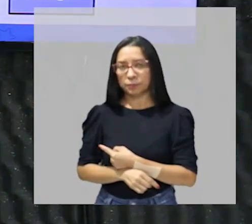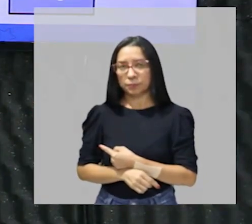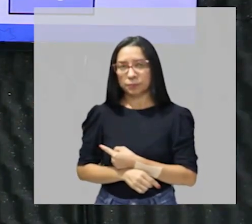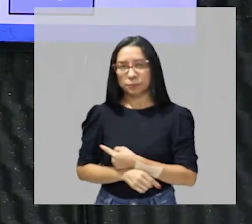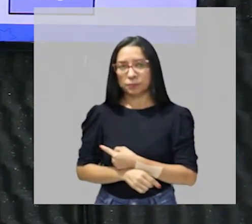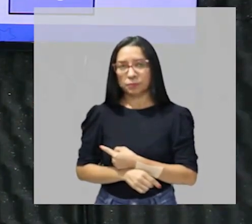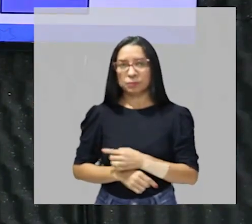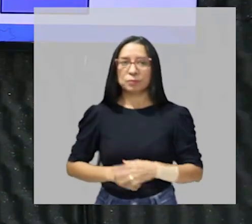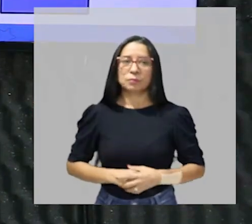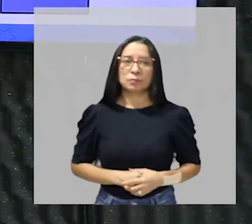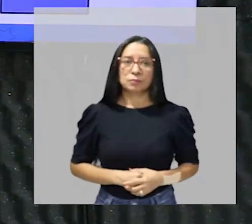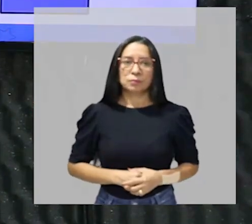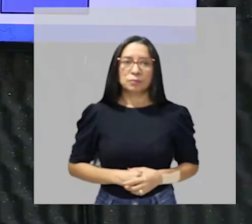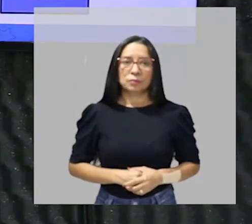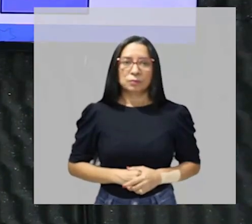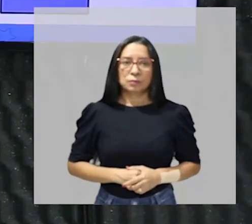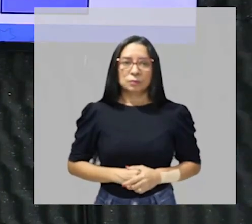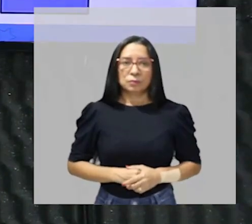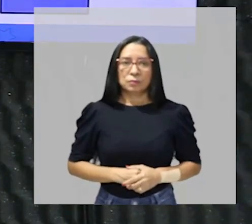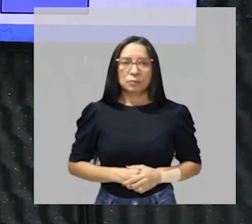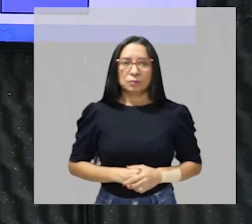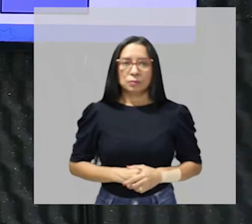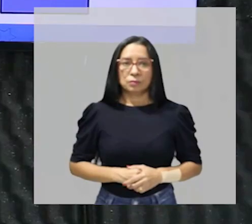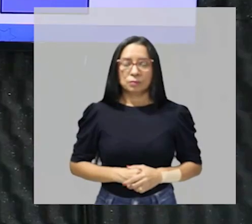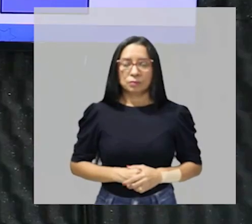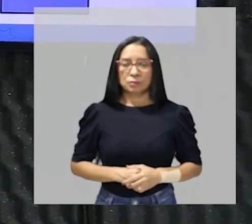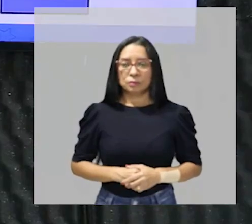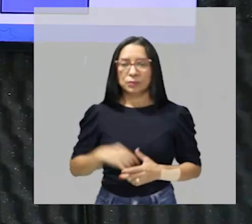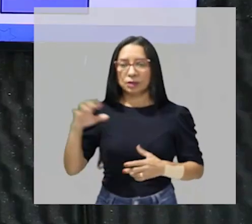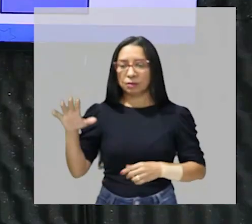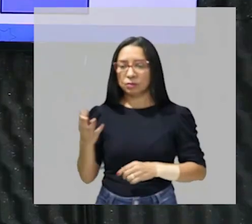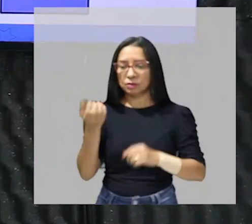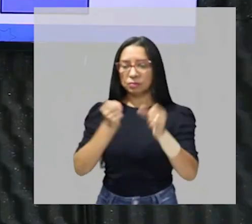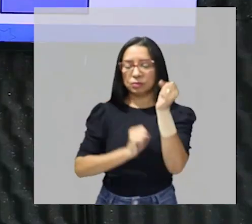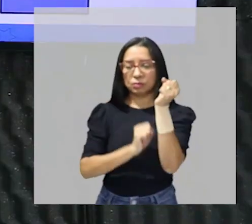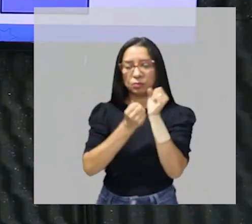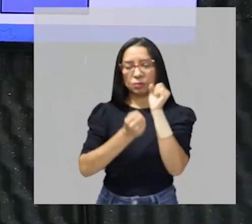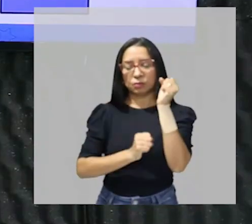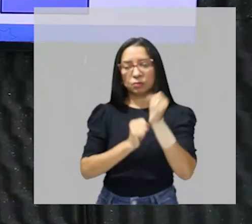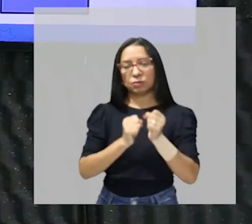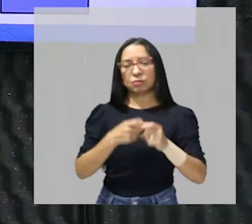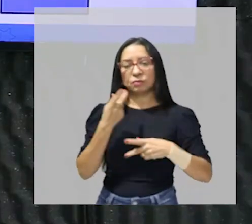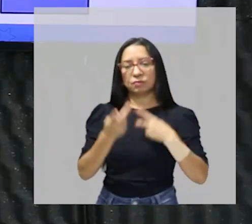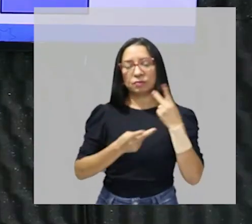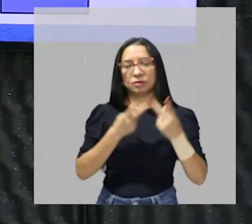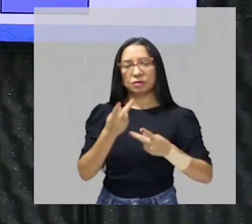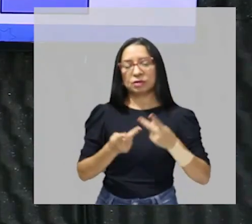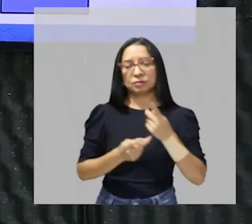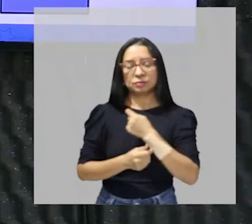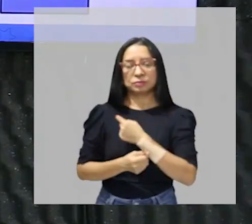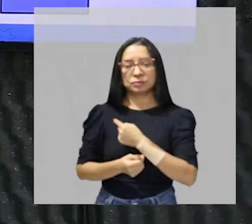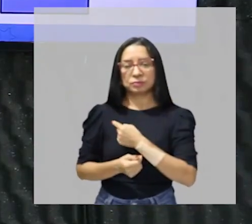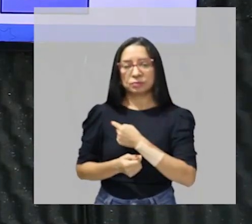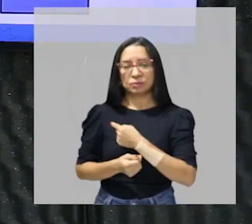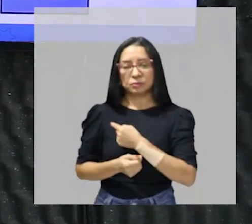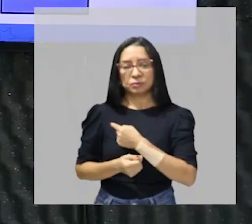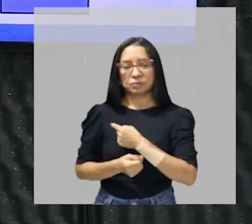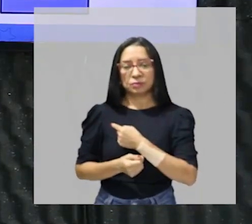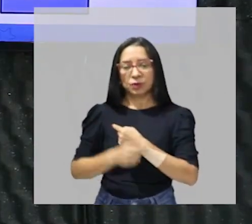um implemento. Em relação à ação motora, falei para vocês, ainda há pouco, já no outro slide.